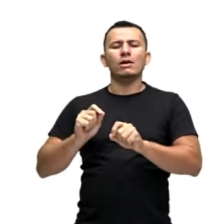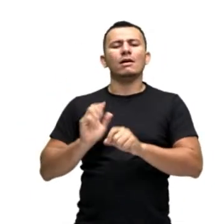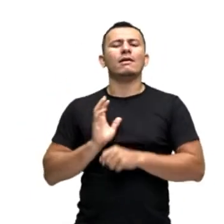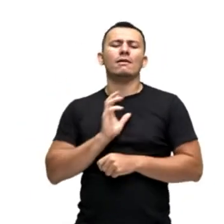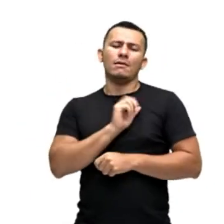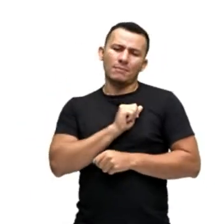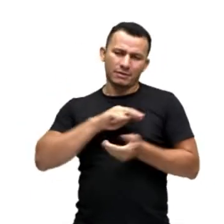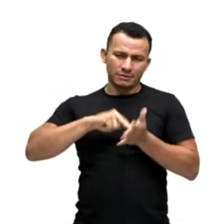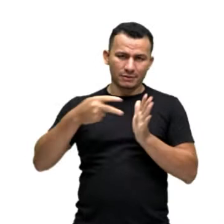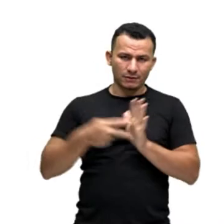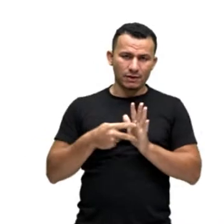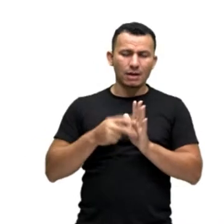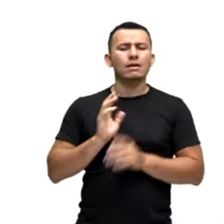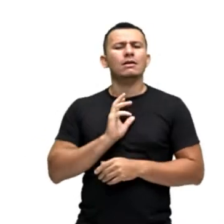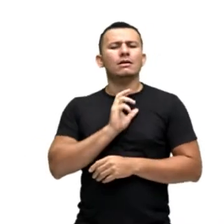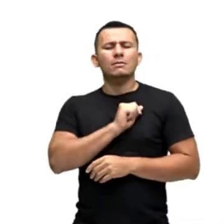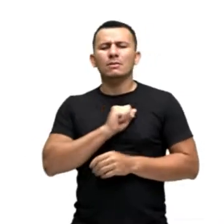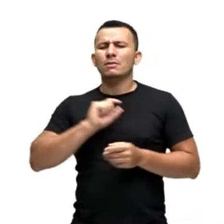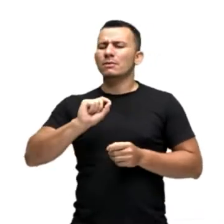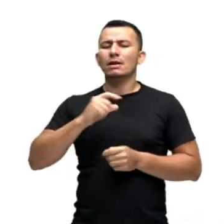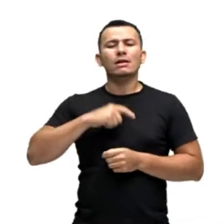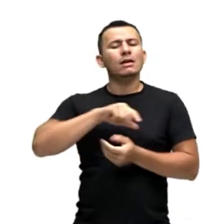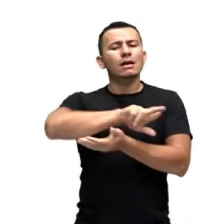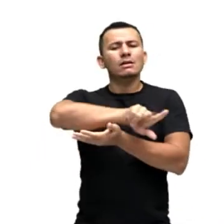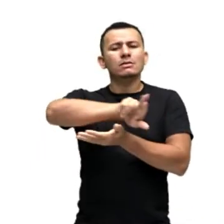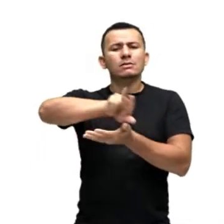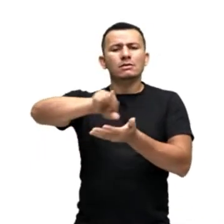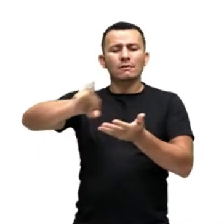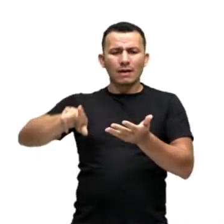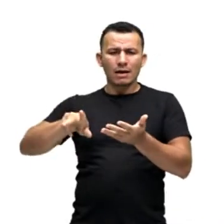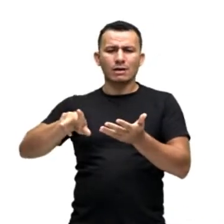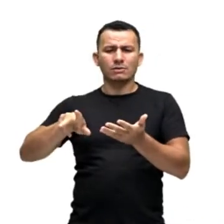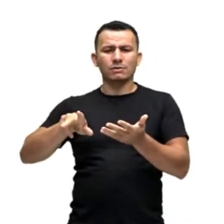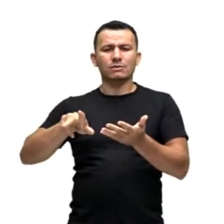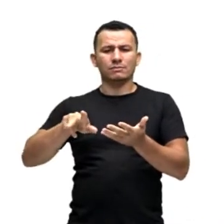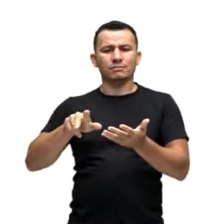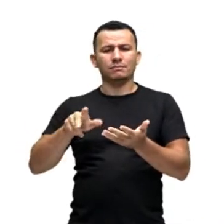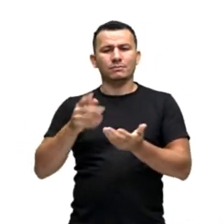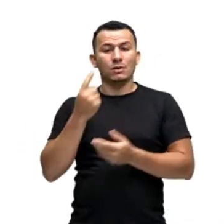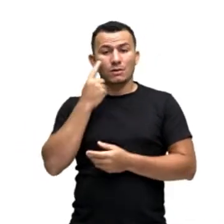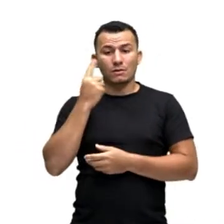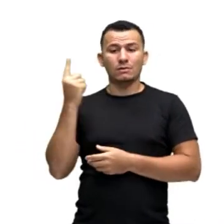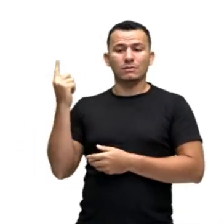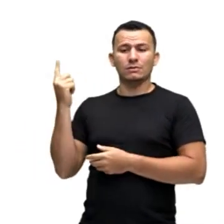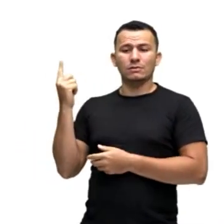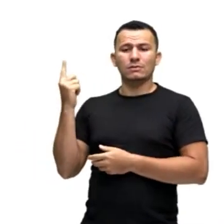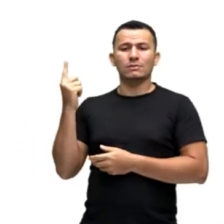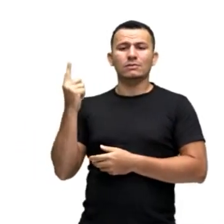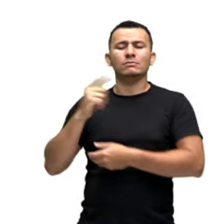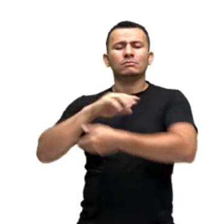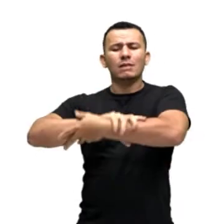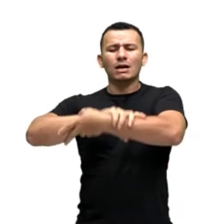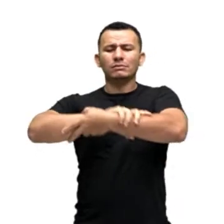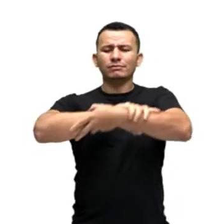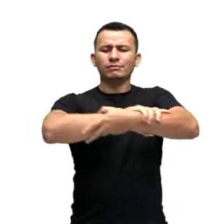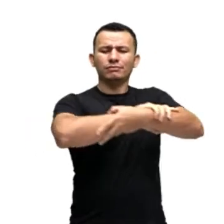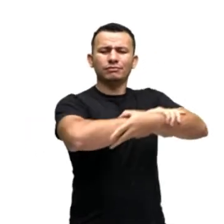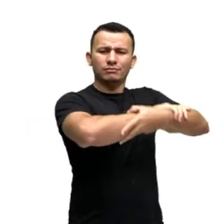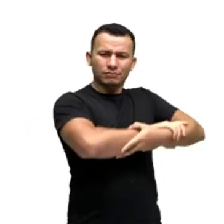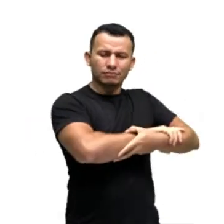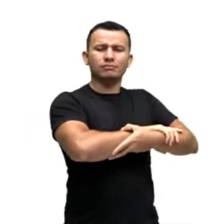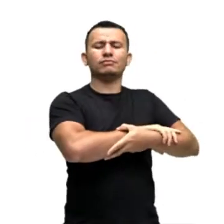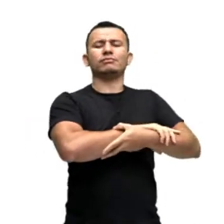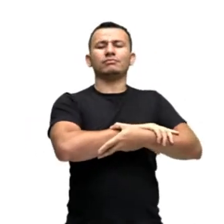mas o amor que envolve diferentes mãos na como tá aqui na figura diferentes pessoas